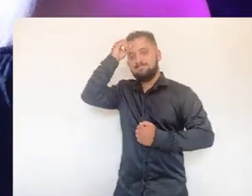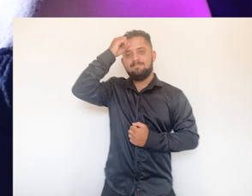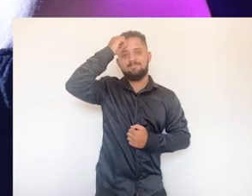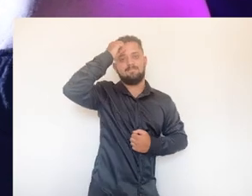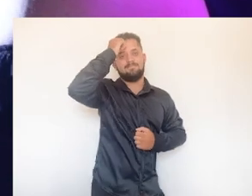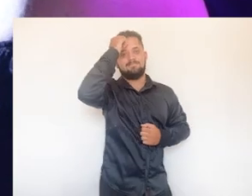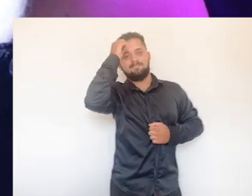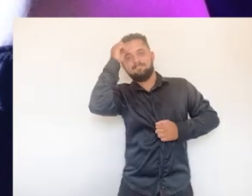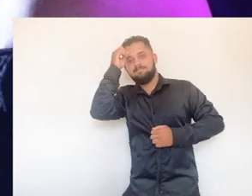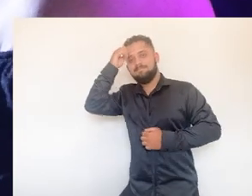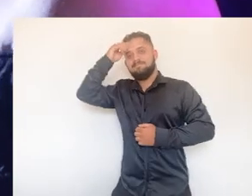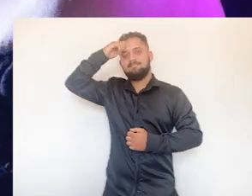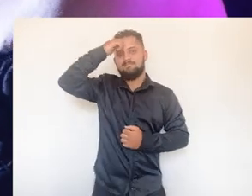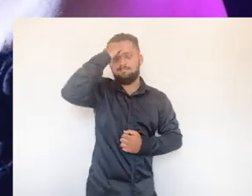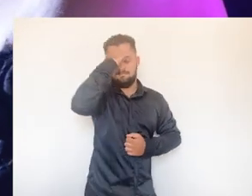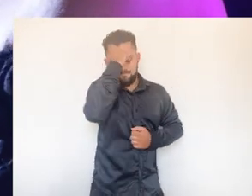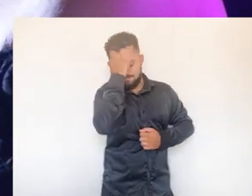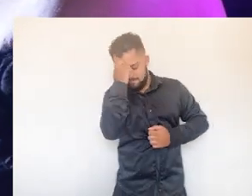Embalando esse